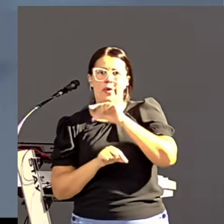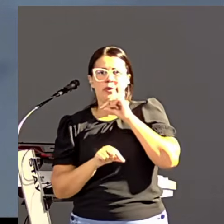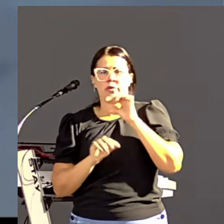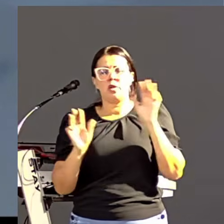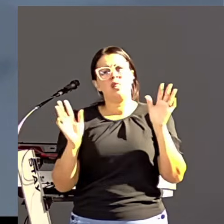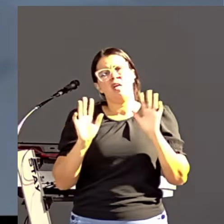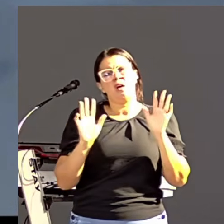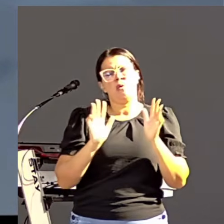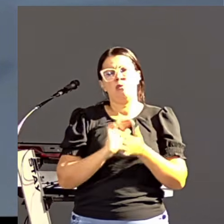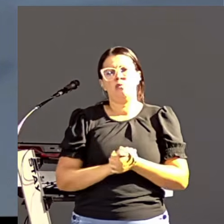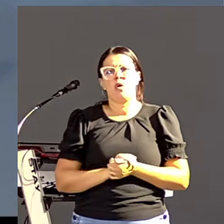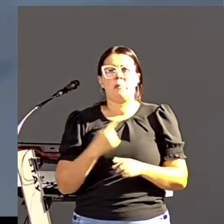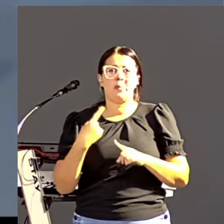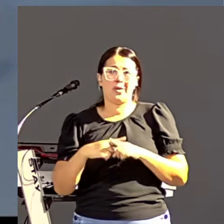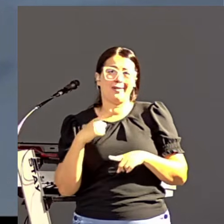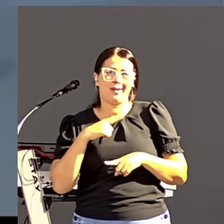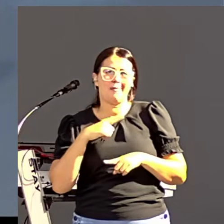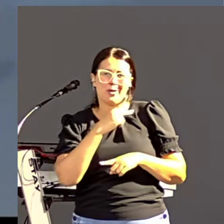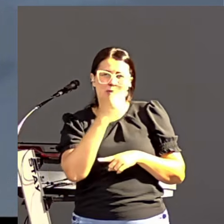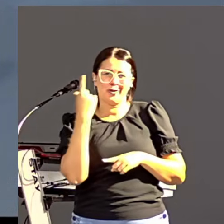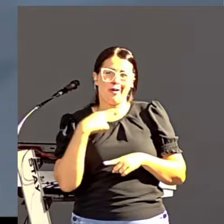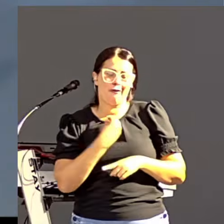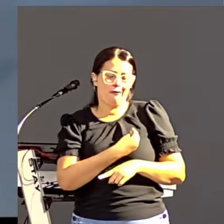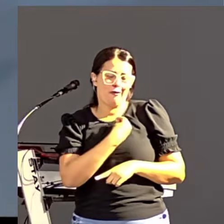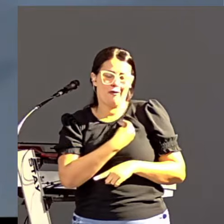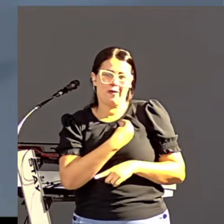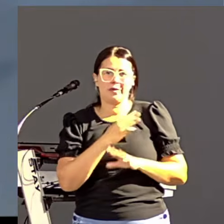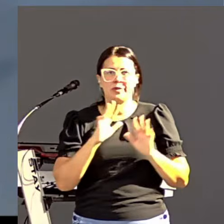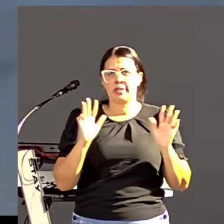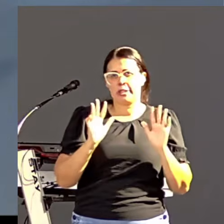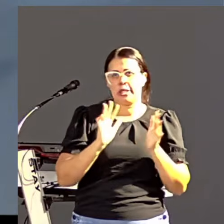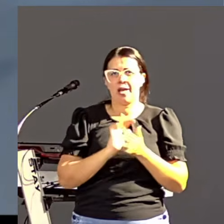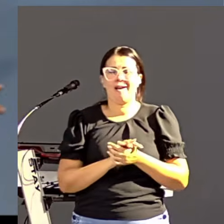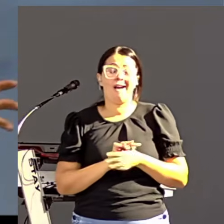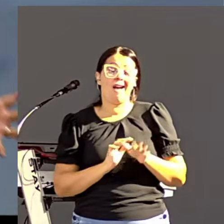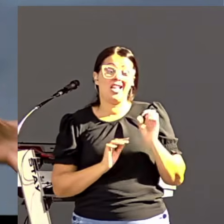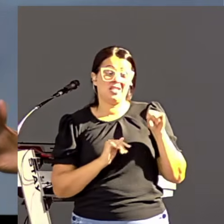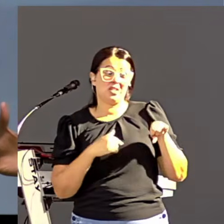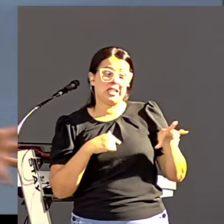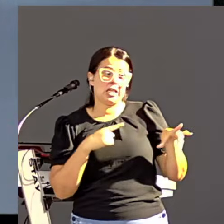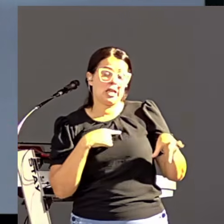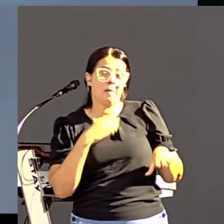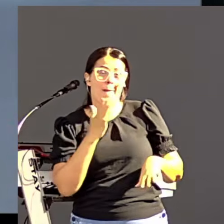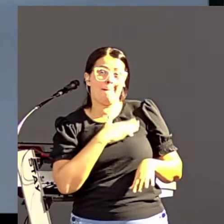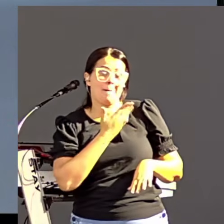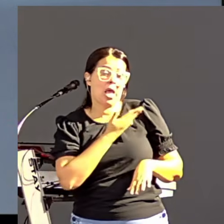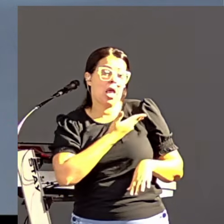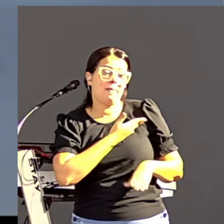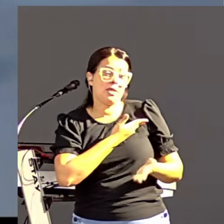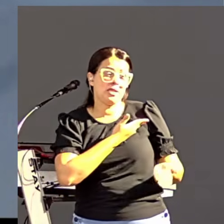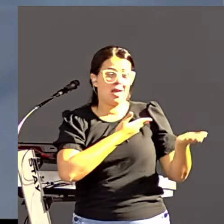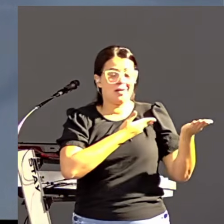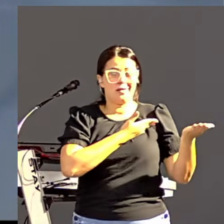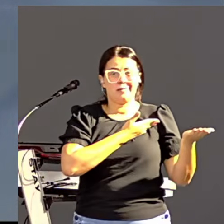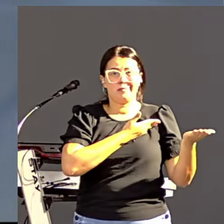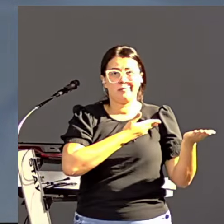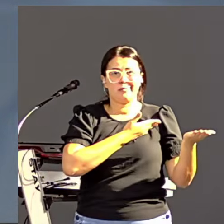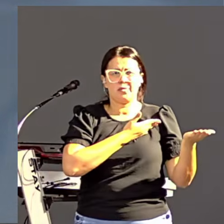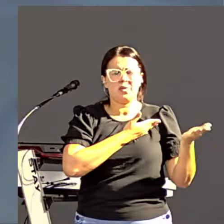detrimento a outro. Porque tem gente que vive a vida assim, né? Só de forma dicotômica, né? Ah, se você tem mais amizade com essa pessoa é porque você...